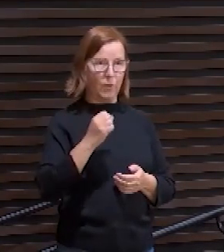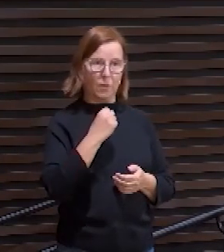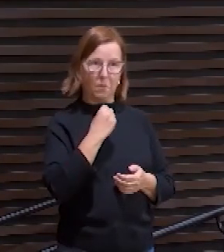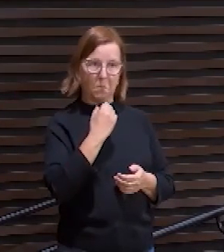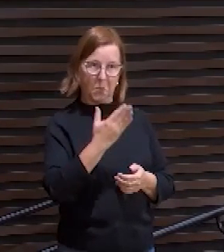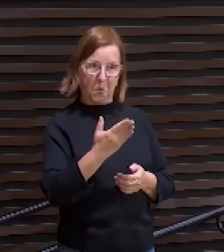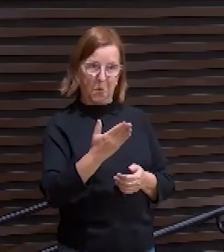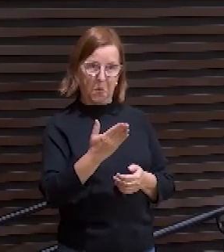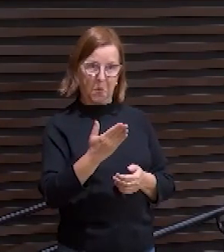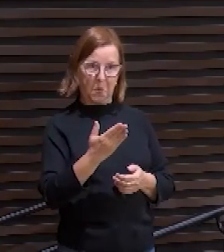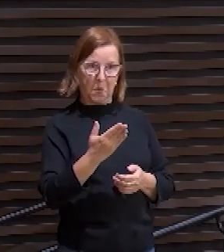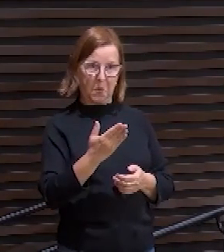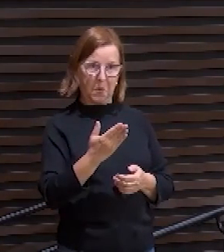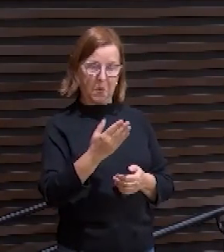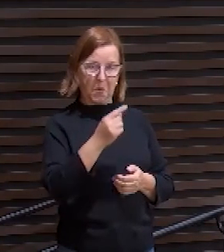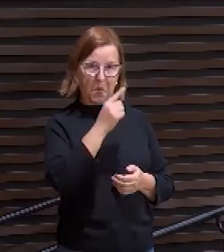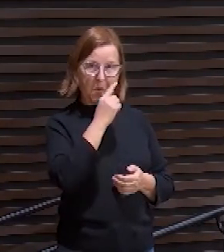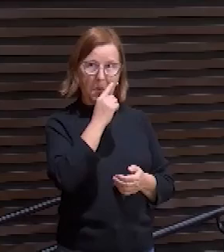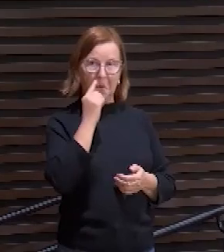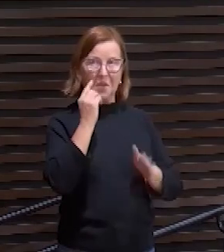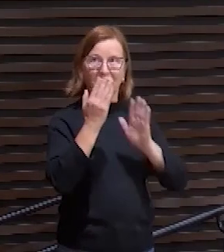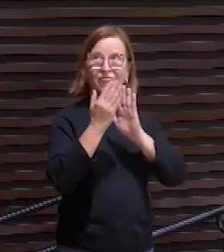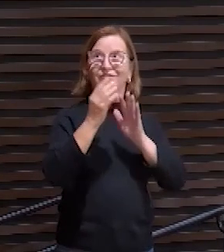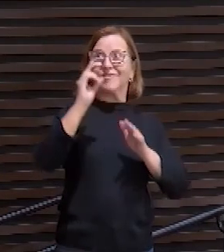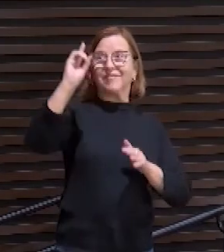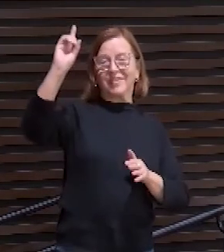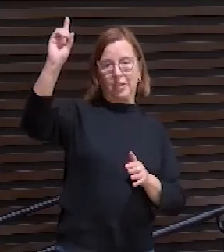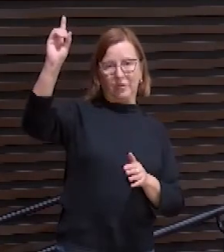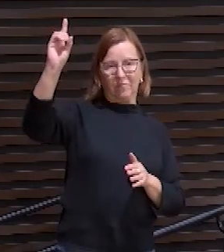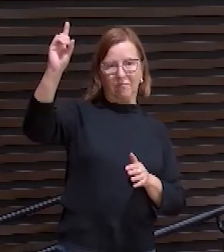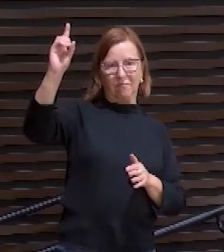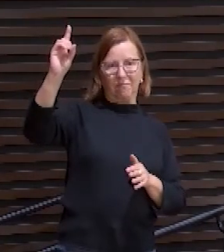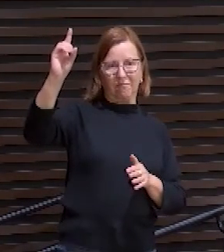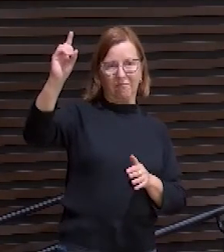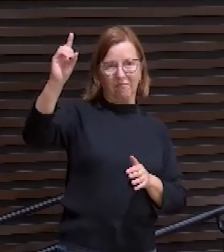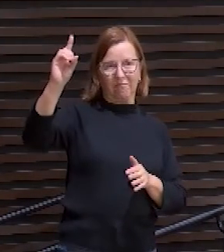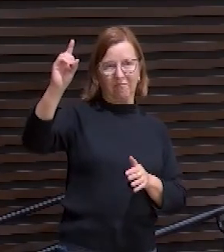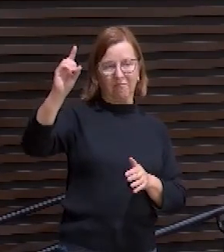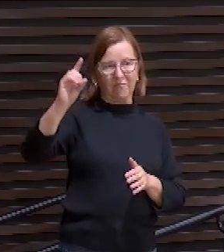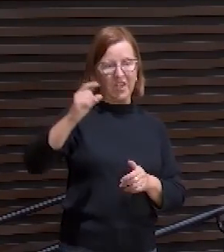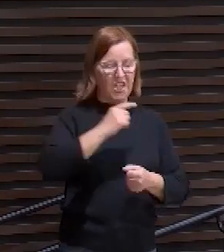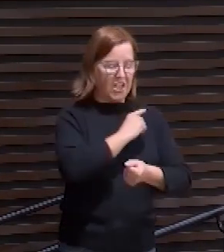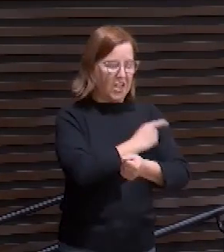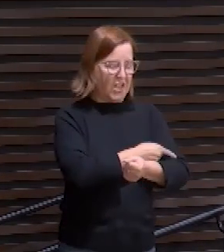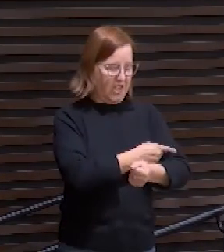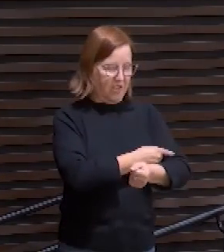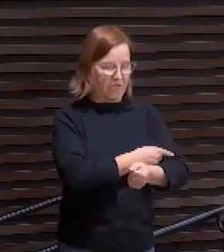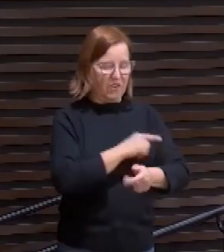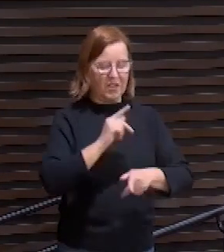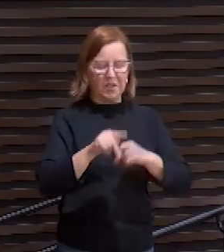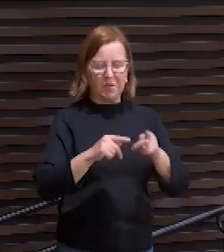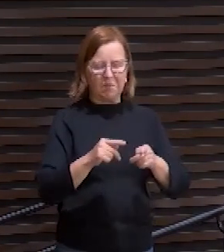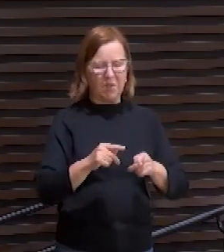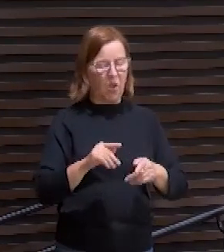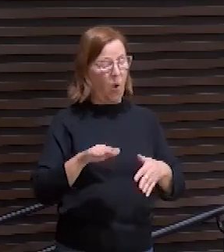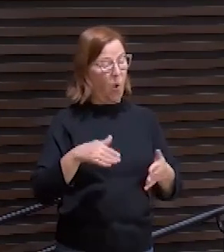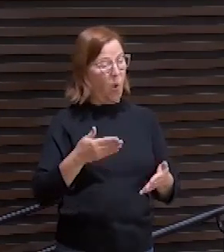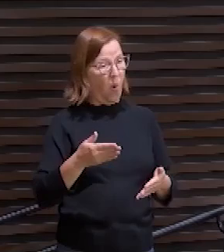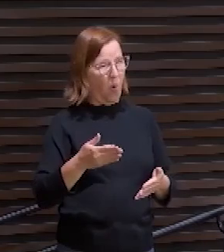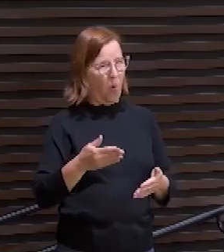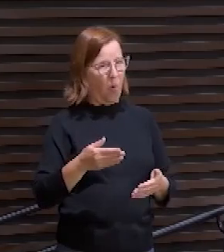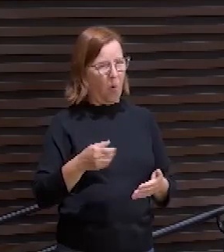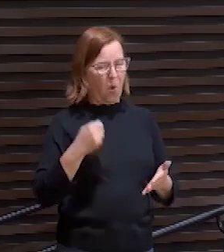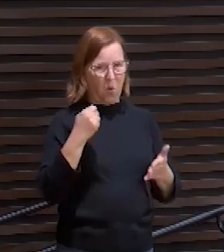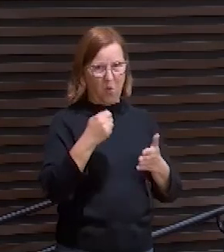aos olhos de Deus e que nenhum esforço humano ou observância religiosa pode